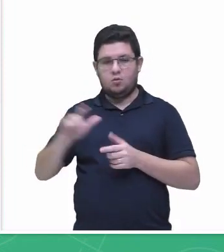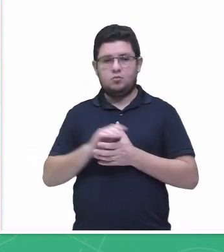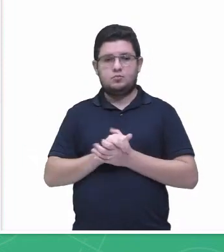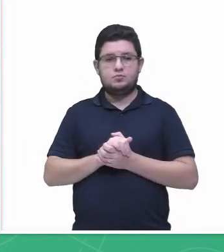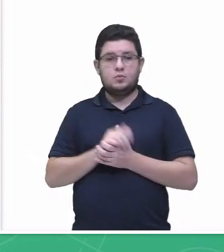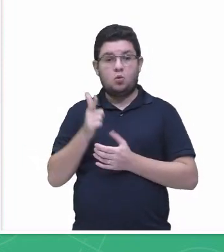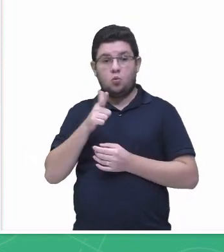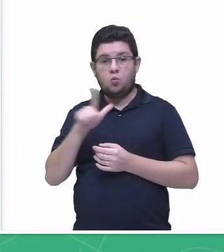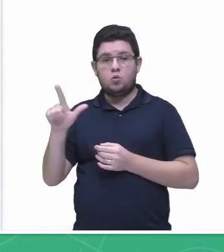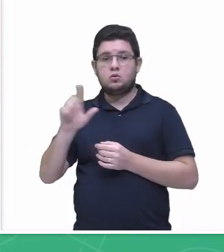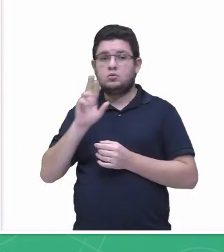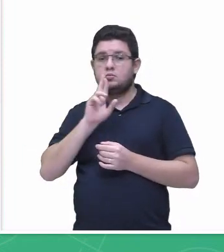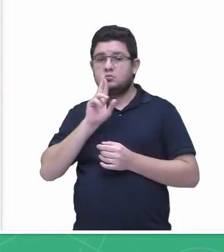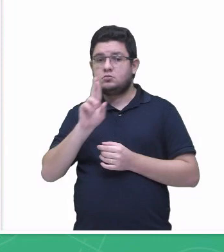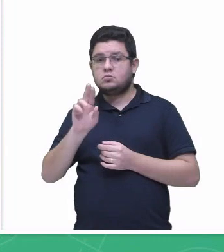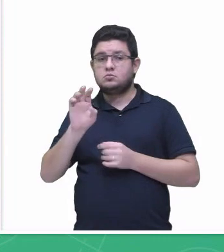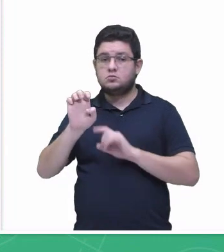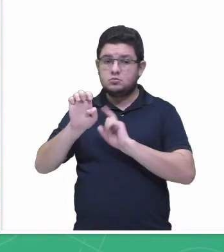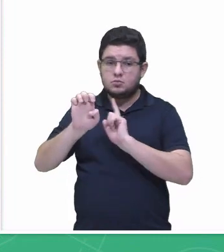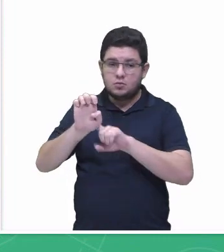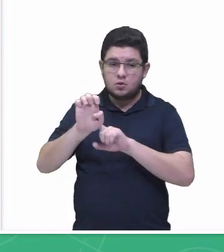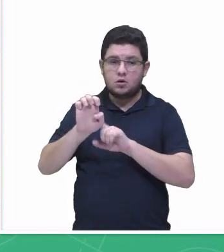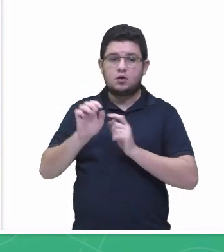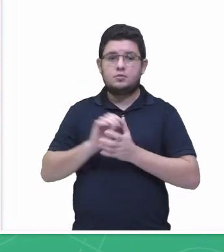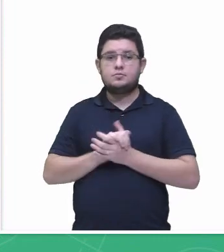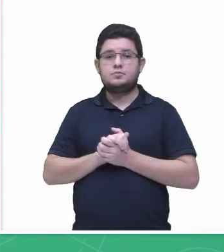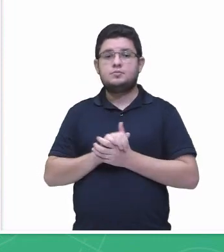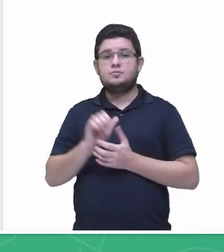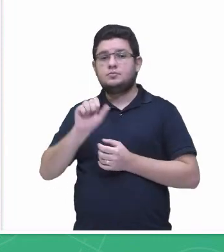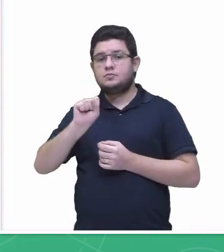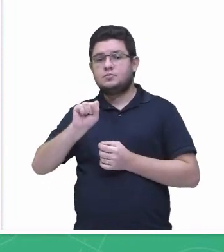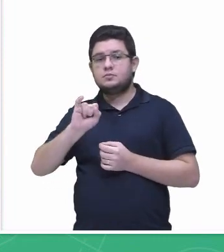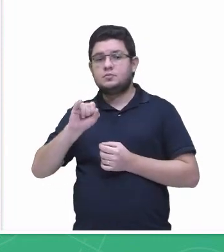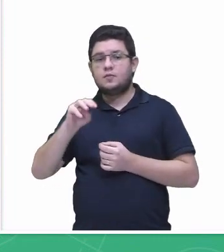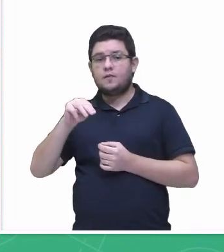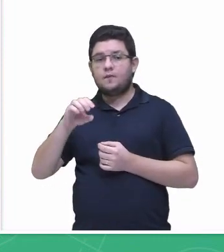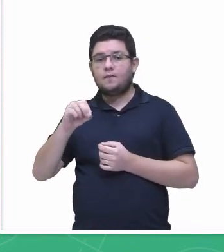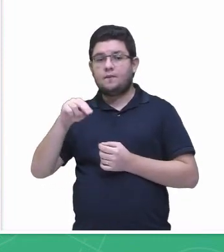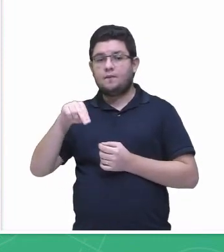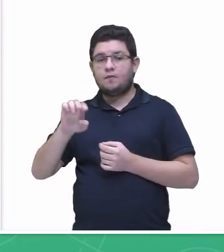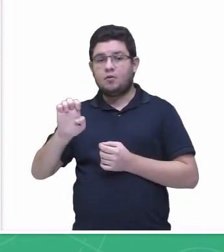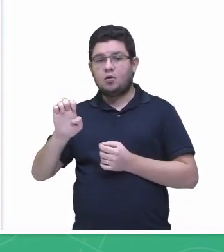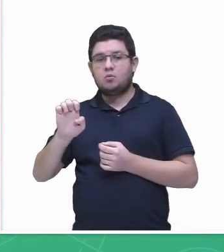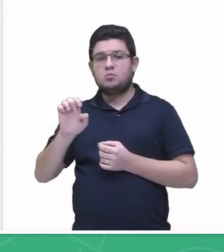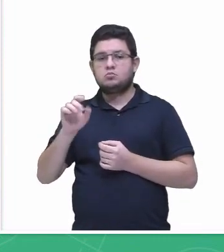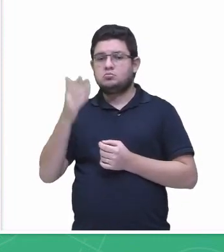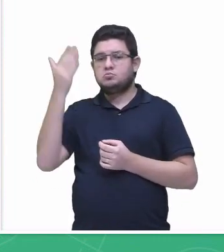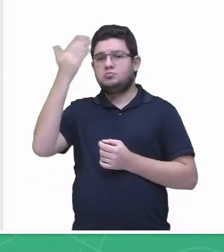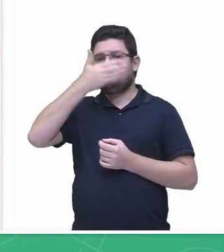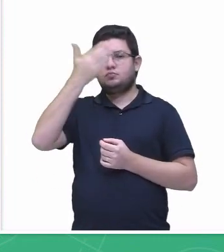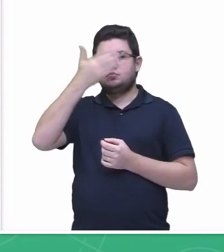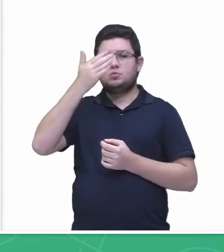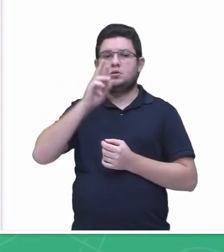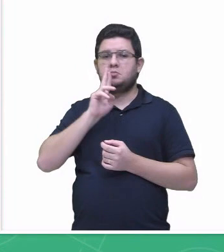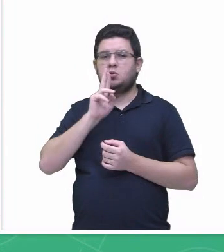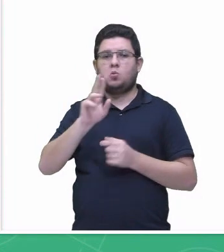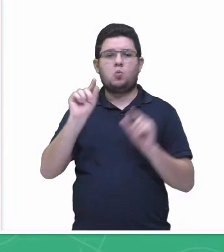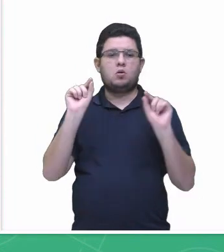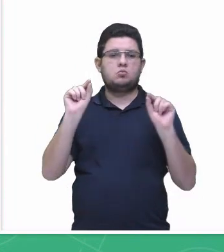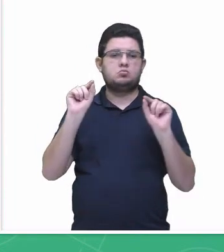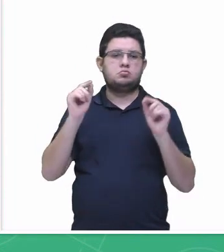receptores sensoriais. Tem mais alguém? O da Simone não aparece aqui pra gente a letra que ela